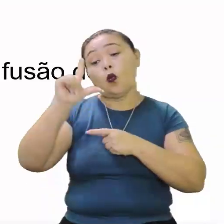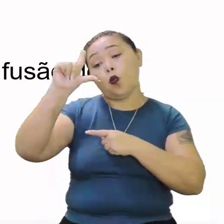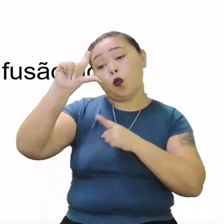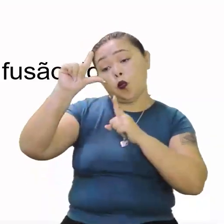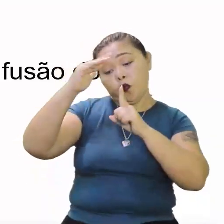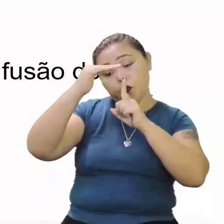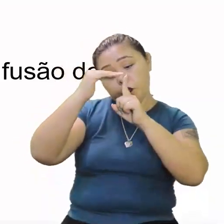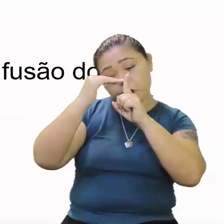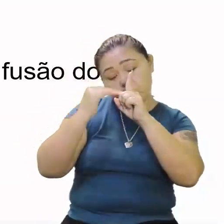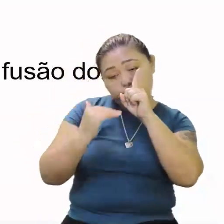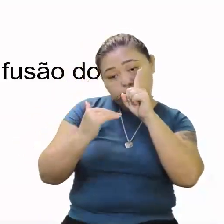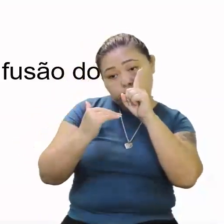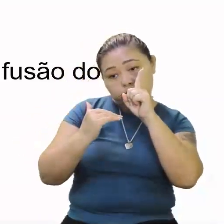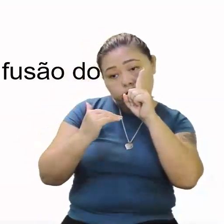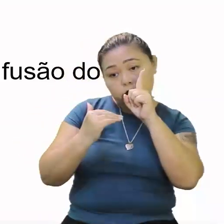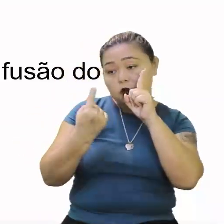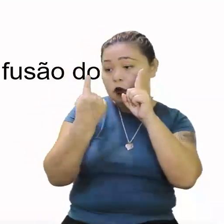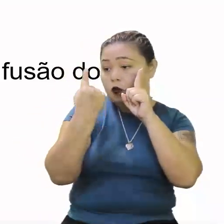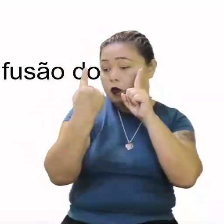inferior a